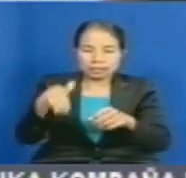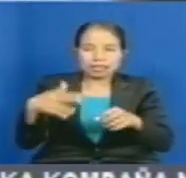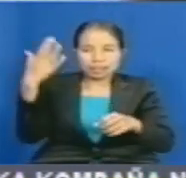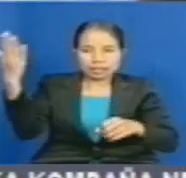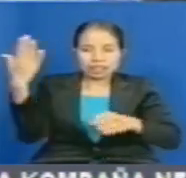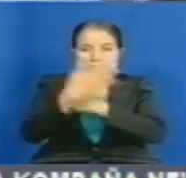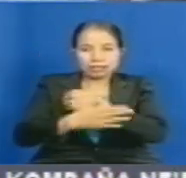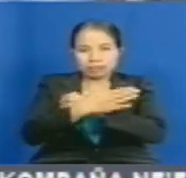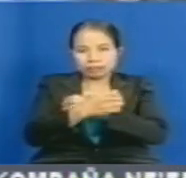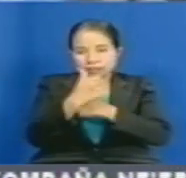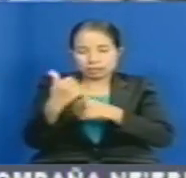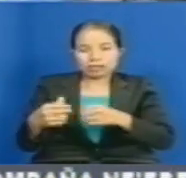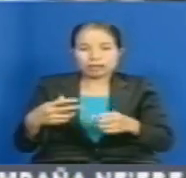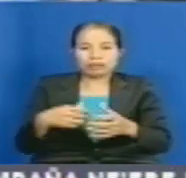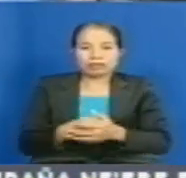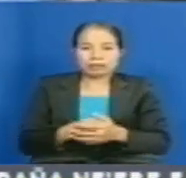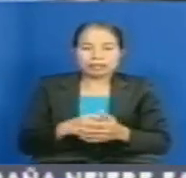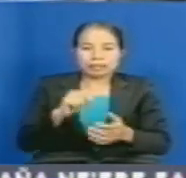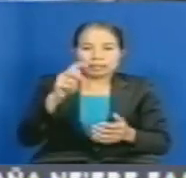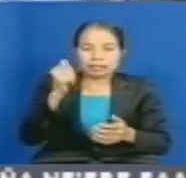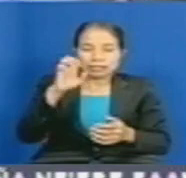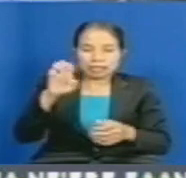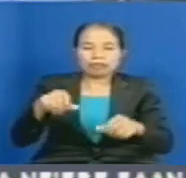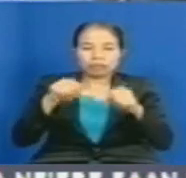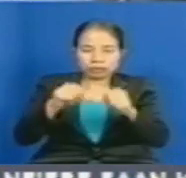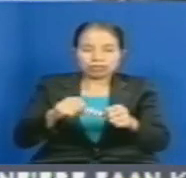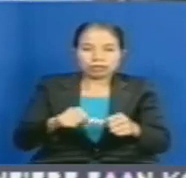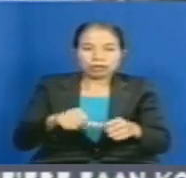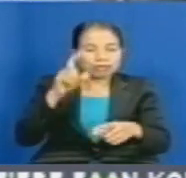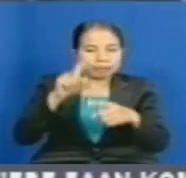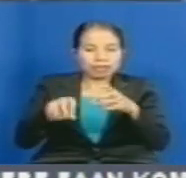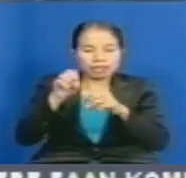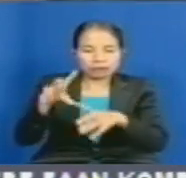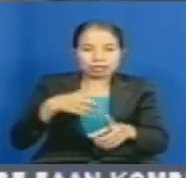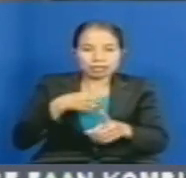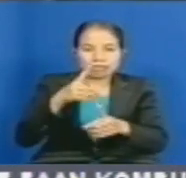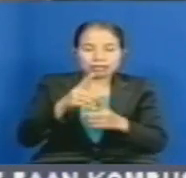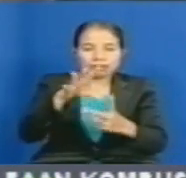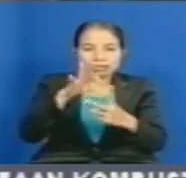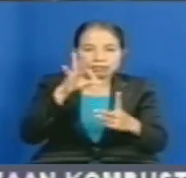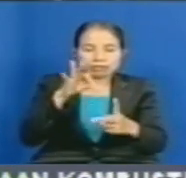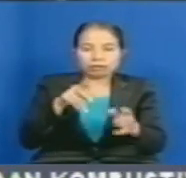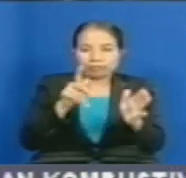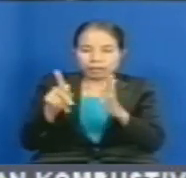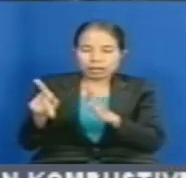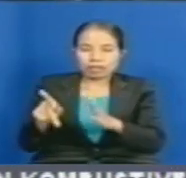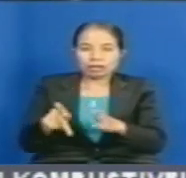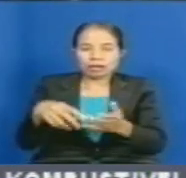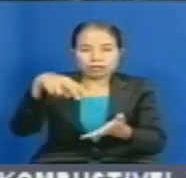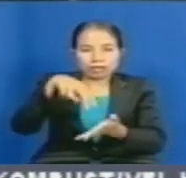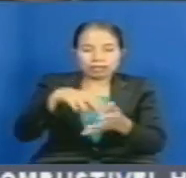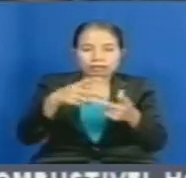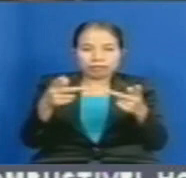diáspora, órgão eleitoral continua a prioritizar a tua labela com direito e eleição, no planeia a tua estabelece tan